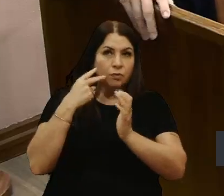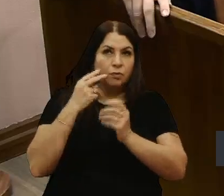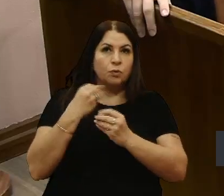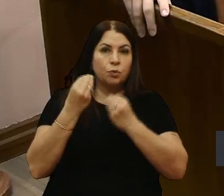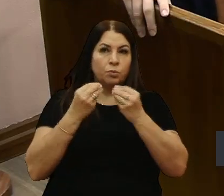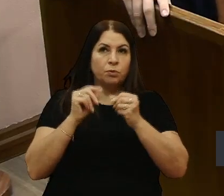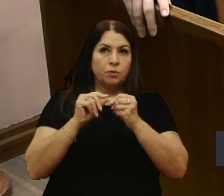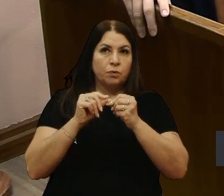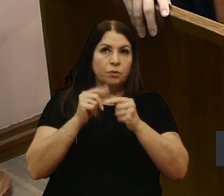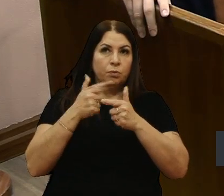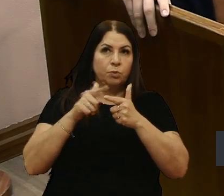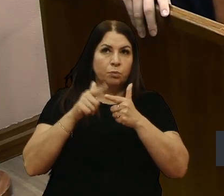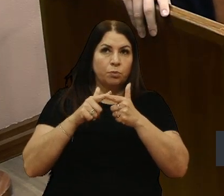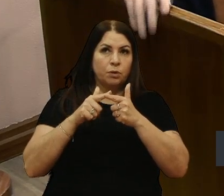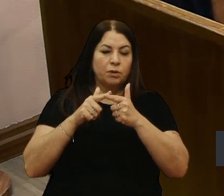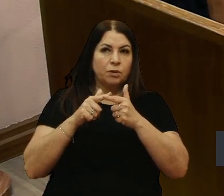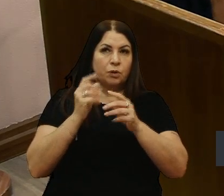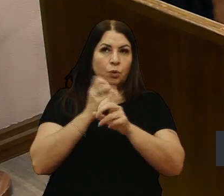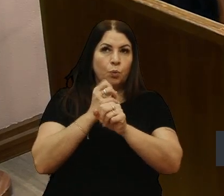como nós estamos com um problema ainda